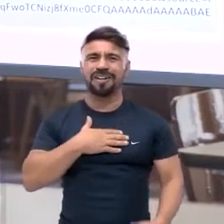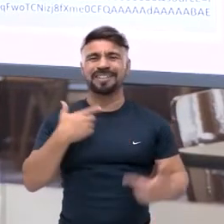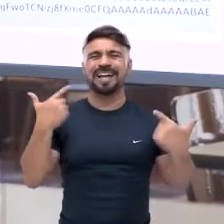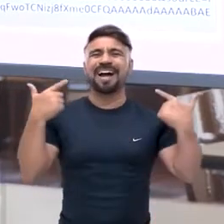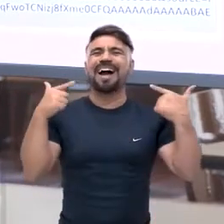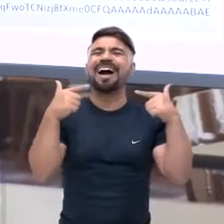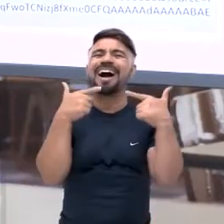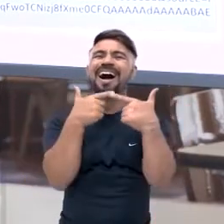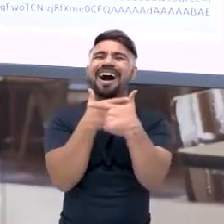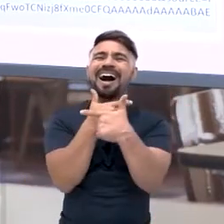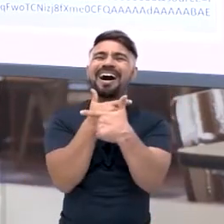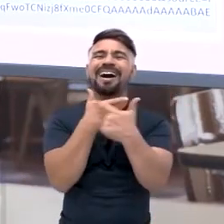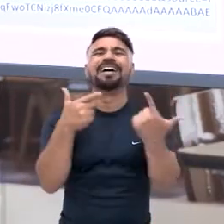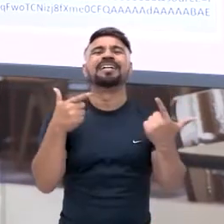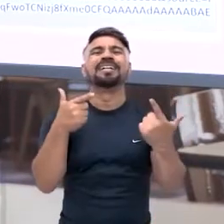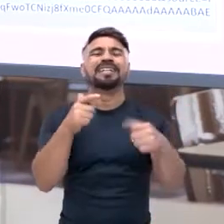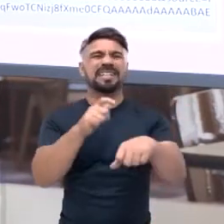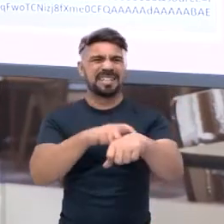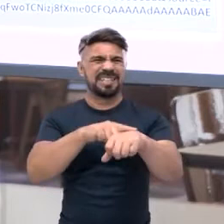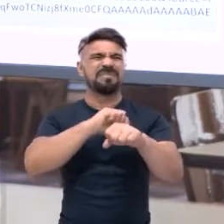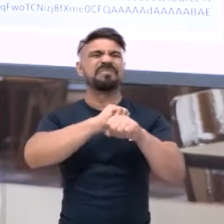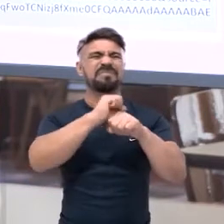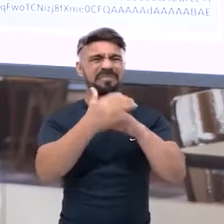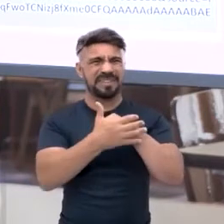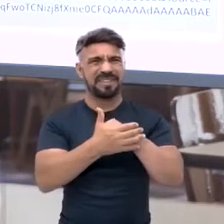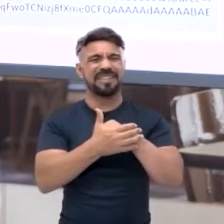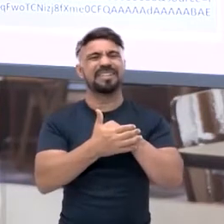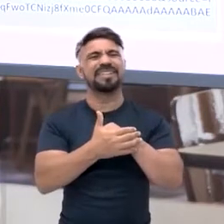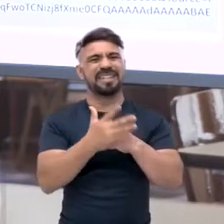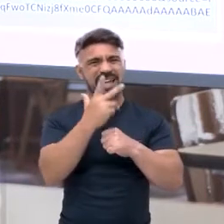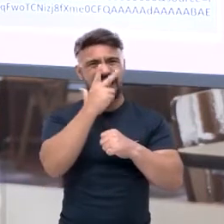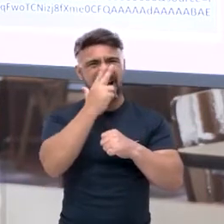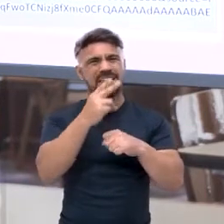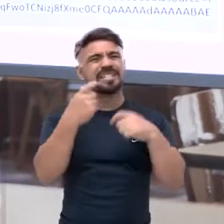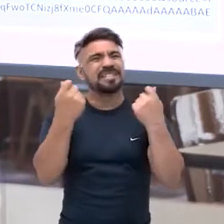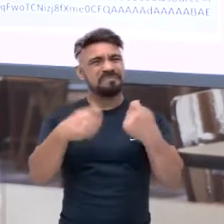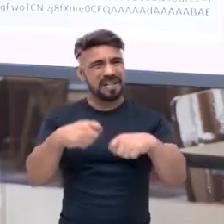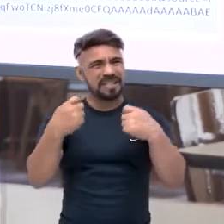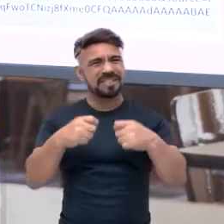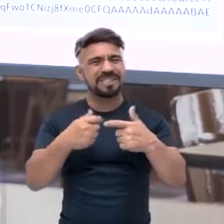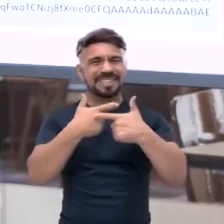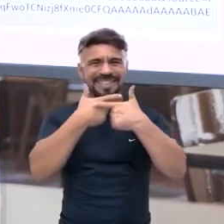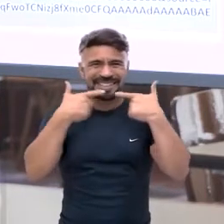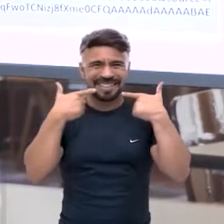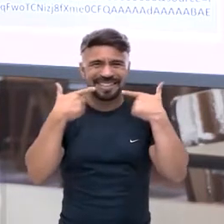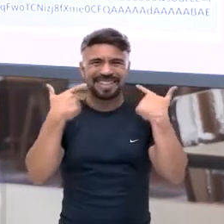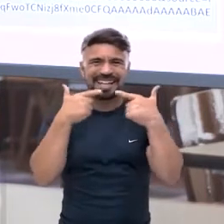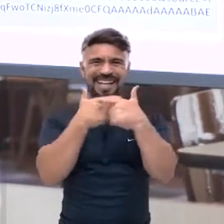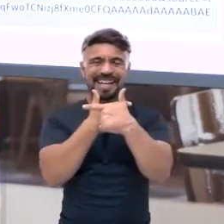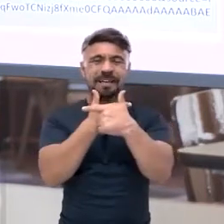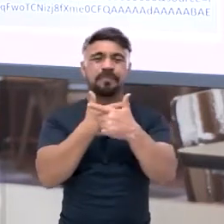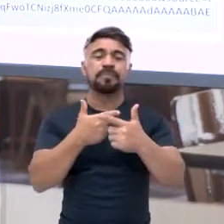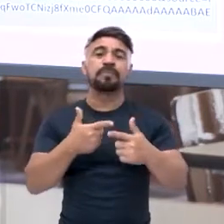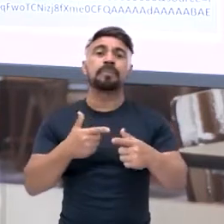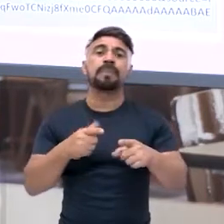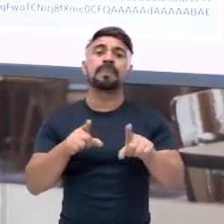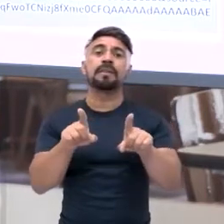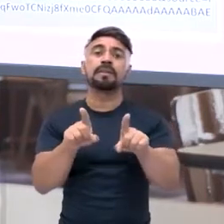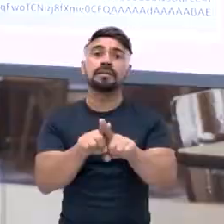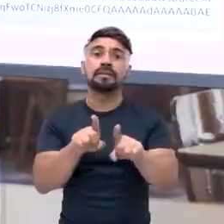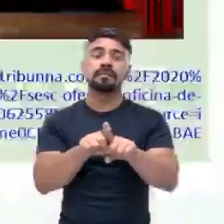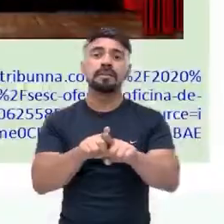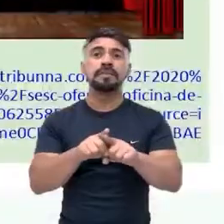é verdade? Principalmente em tempos de pandemia. Acho que nós estamos precisando disso.